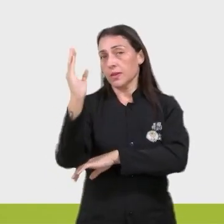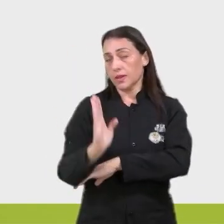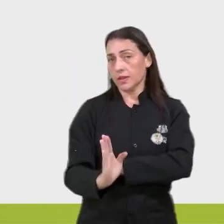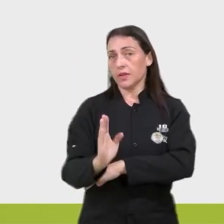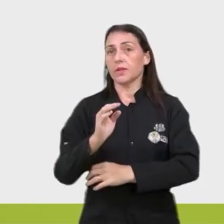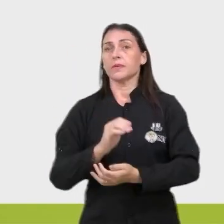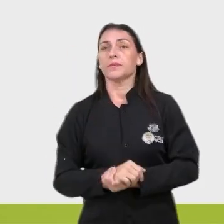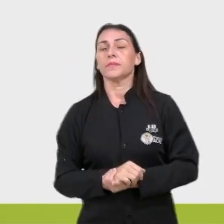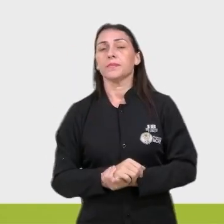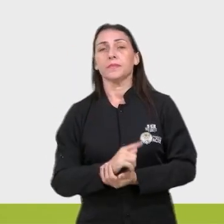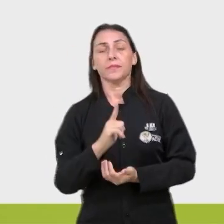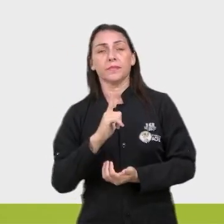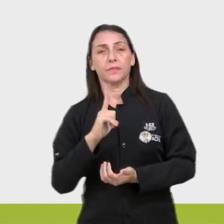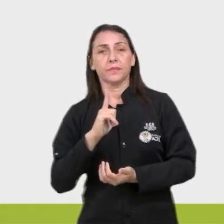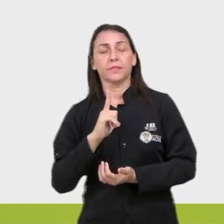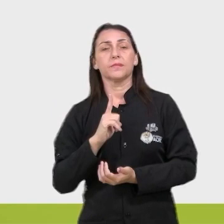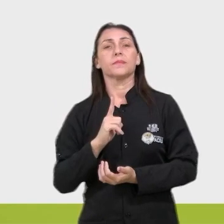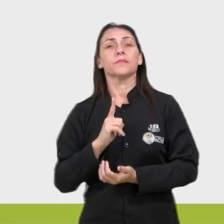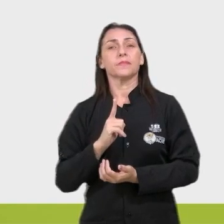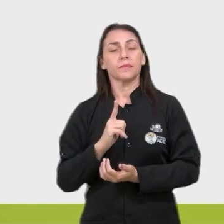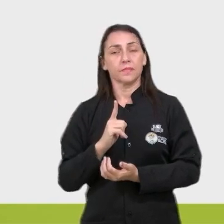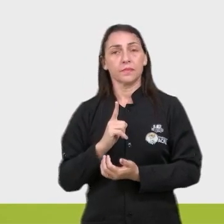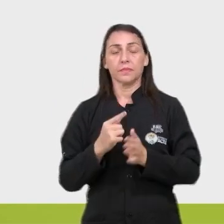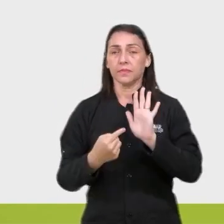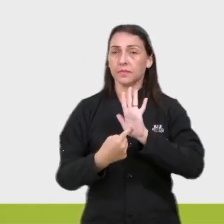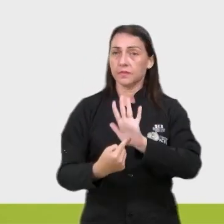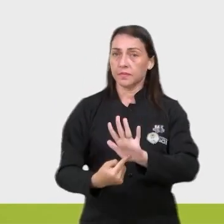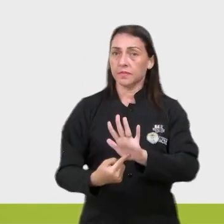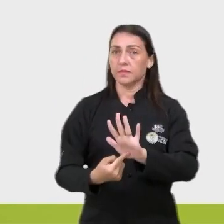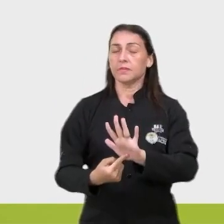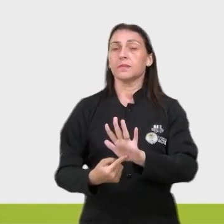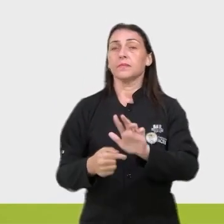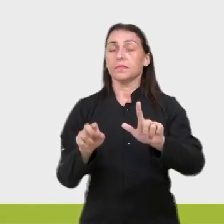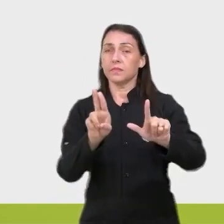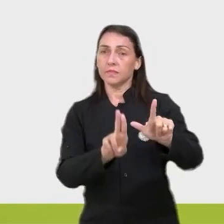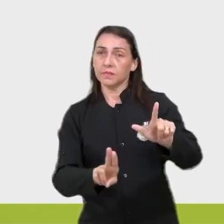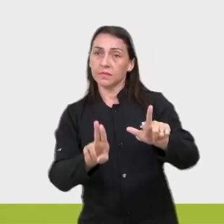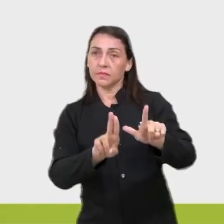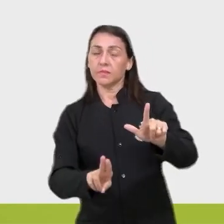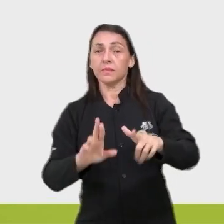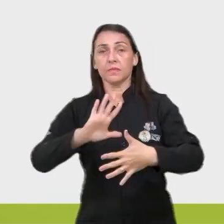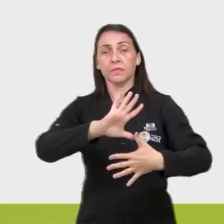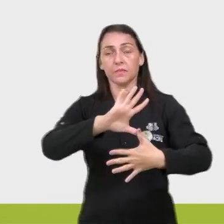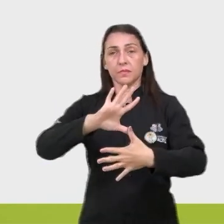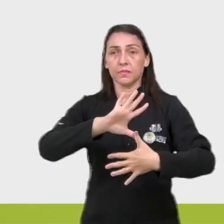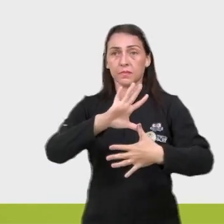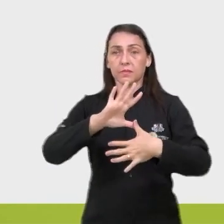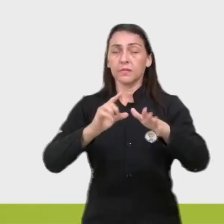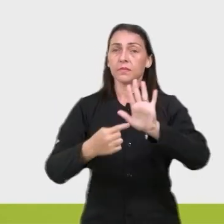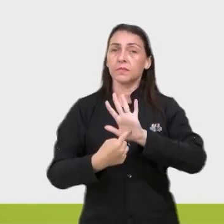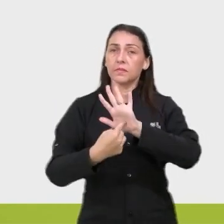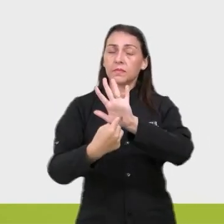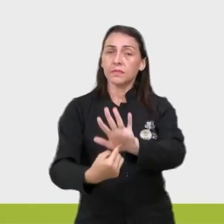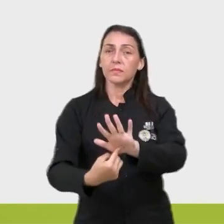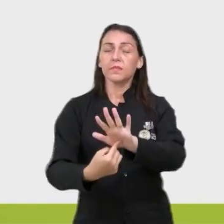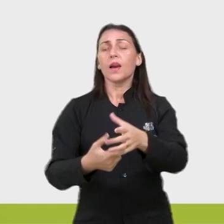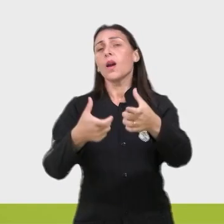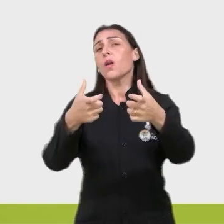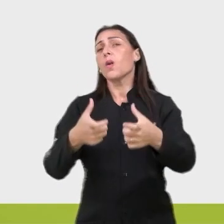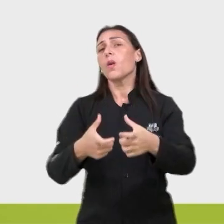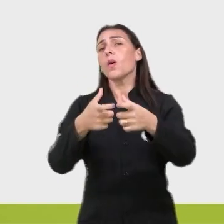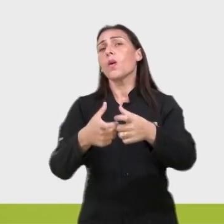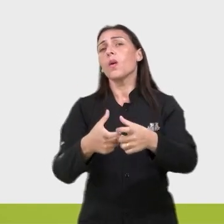Brasil, tá? Então, nós temos aqui bem ilustrado para vocês, com uma legenda, um mapa aqui que vai mostrar aí onde